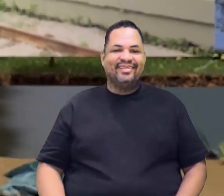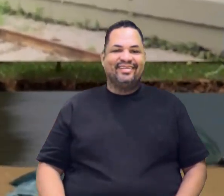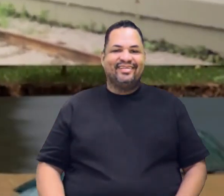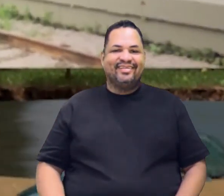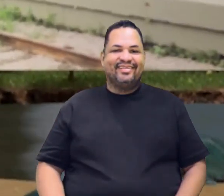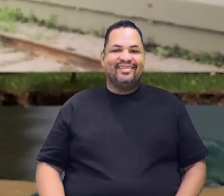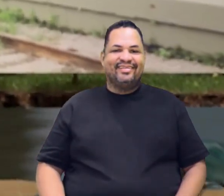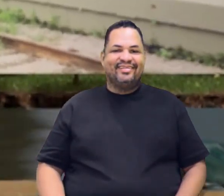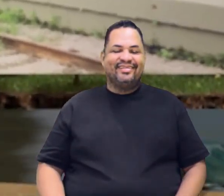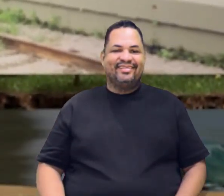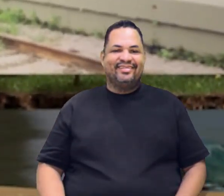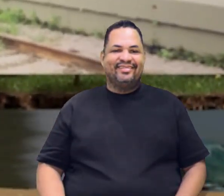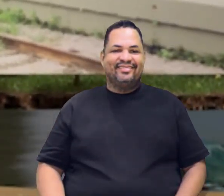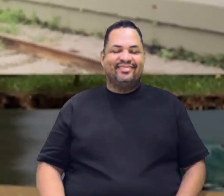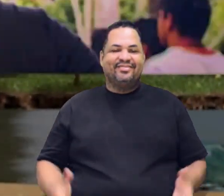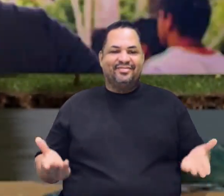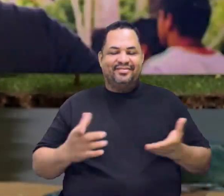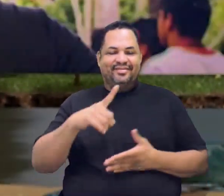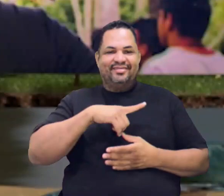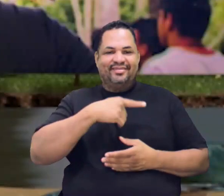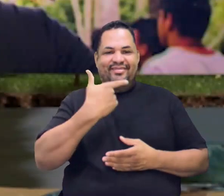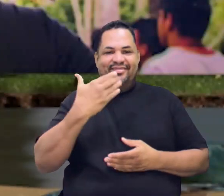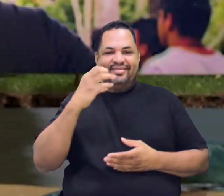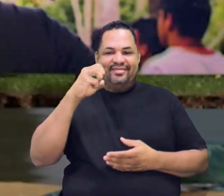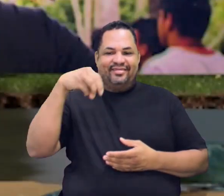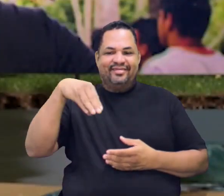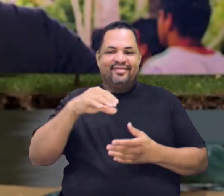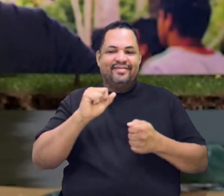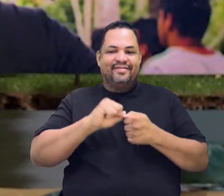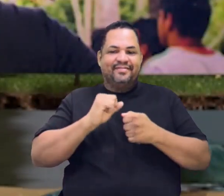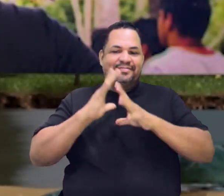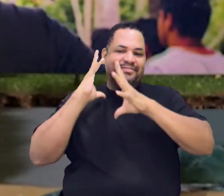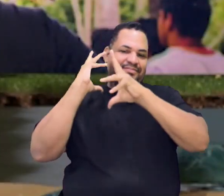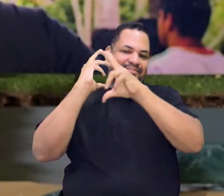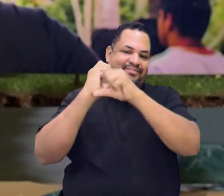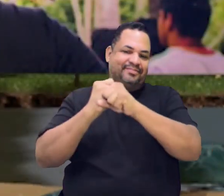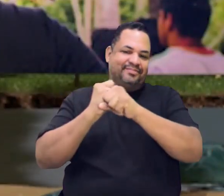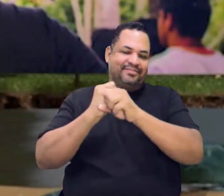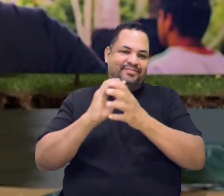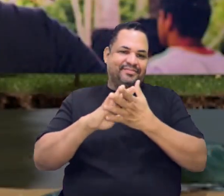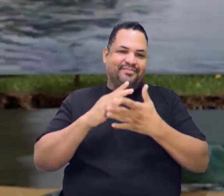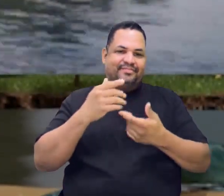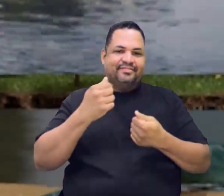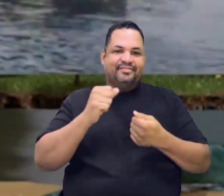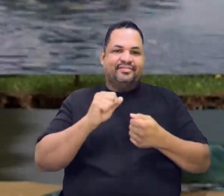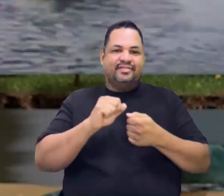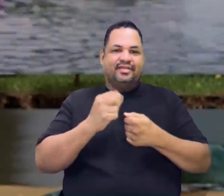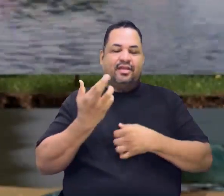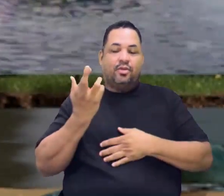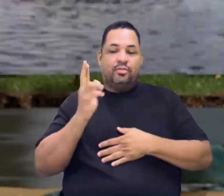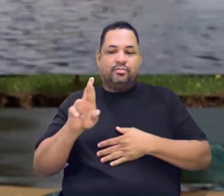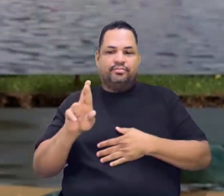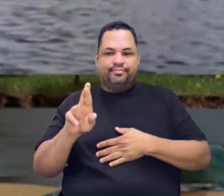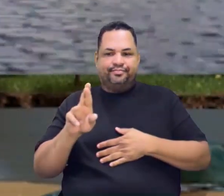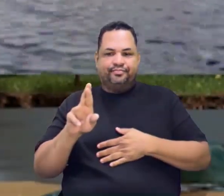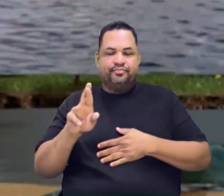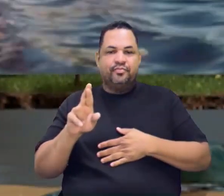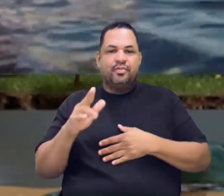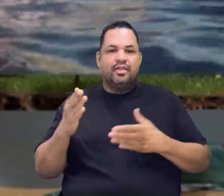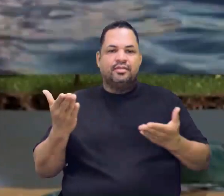na aula de hoje, nós temos 20 minutos apenas para poder fazer uma revisão para a recuperação. Você